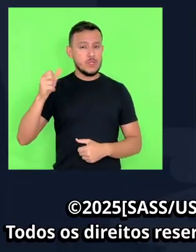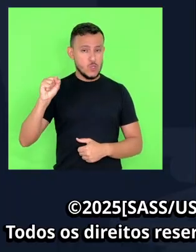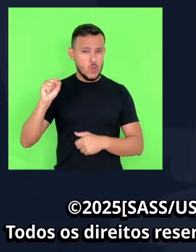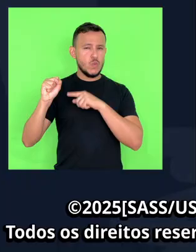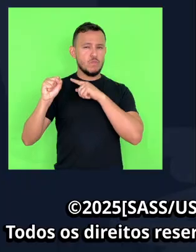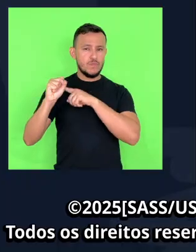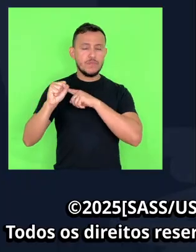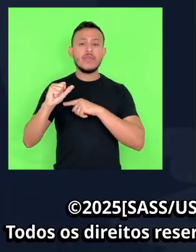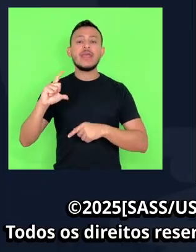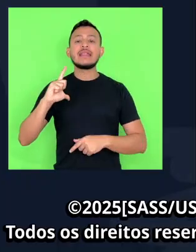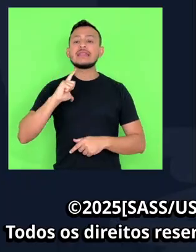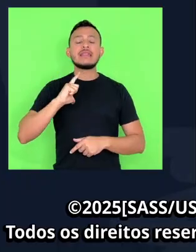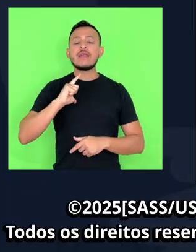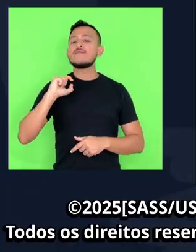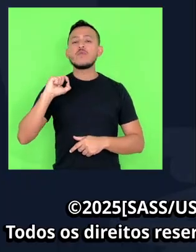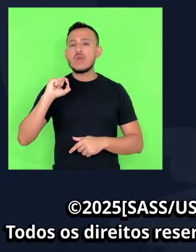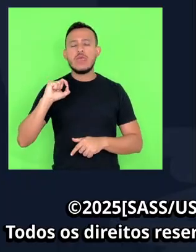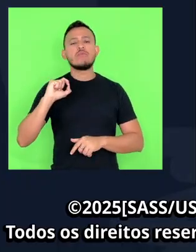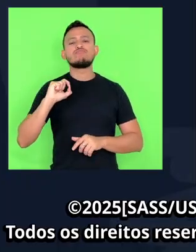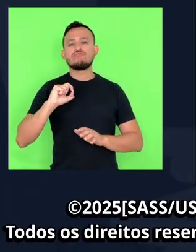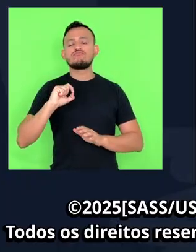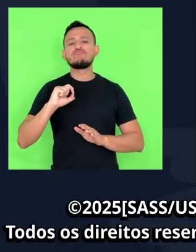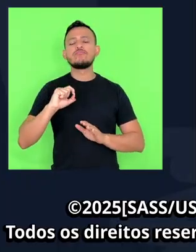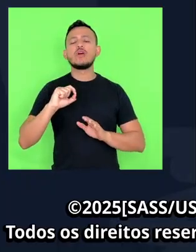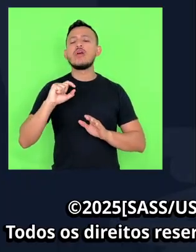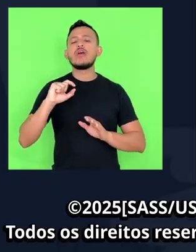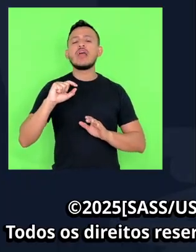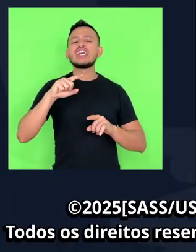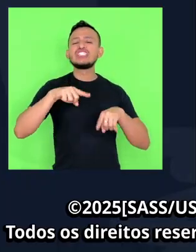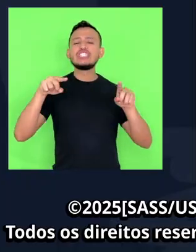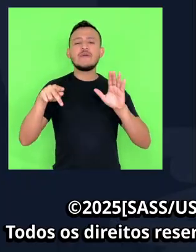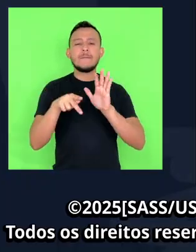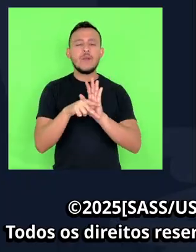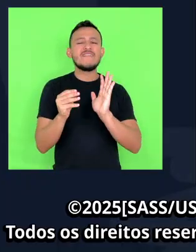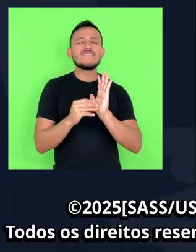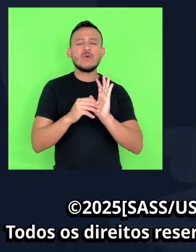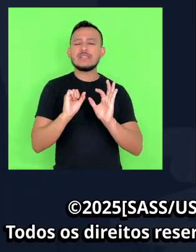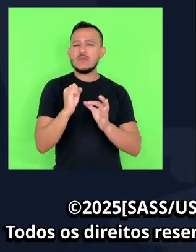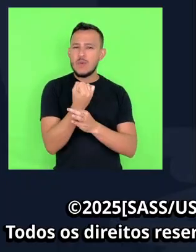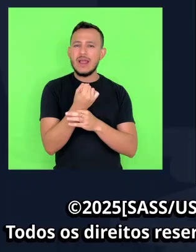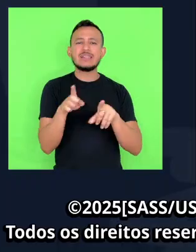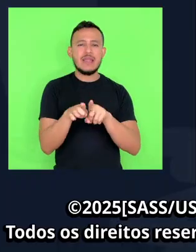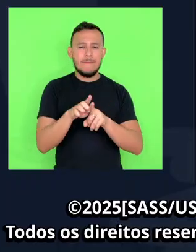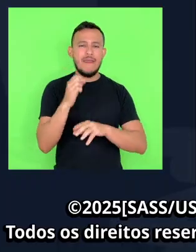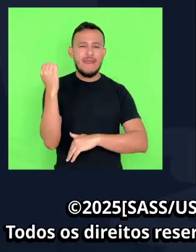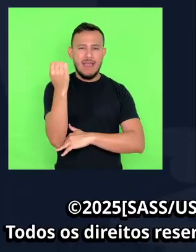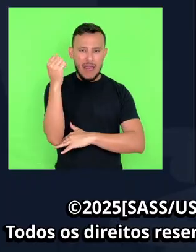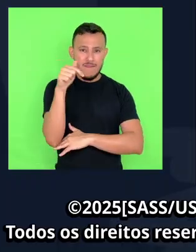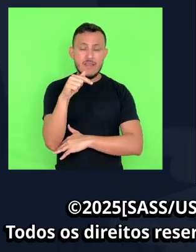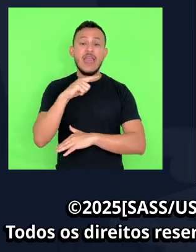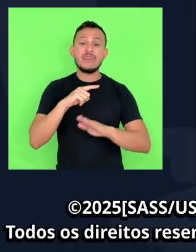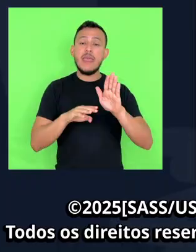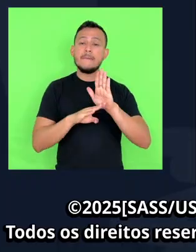2018, uma ascensão aqui nos níveis de insegurança moderada e grave,